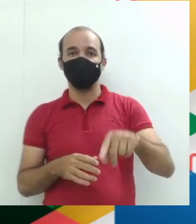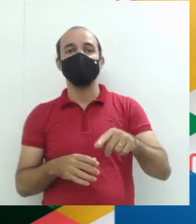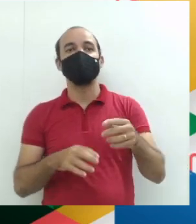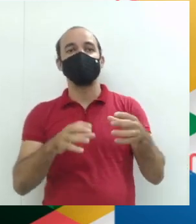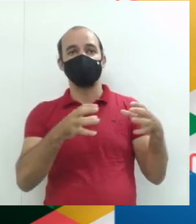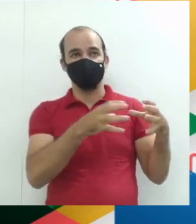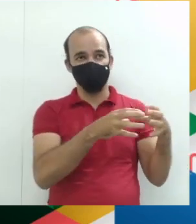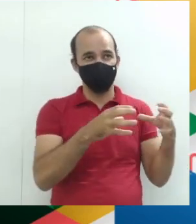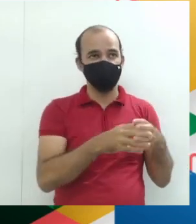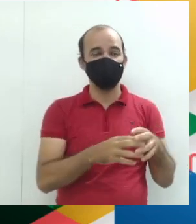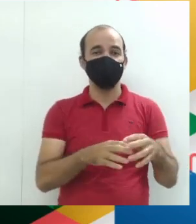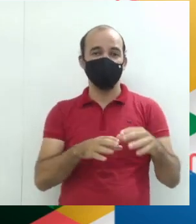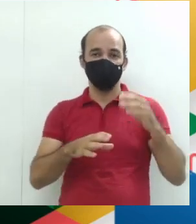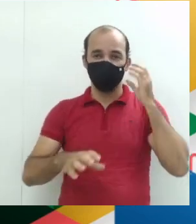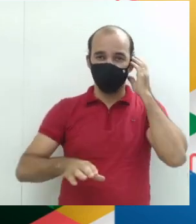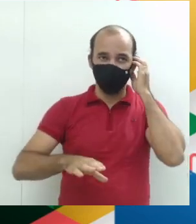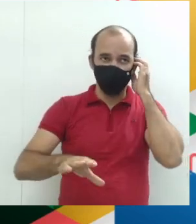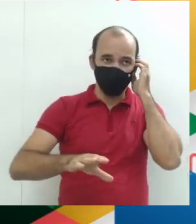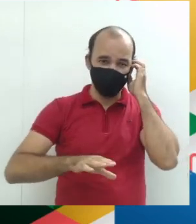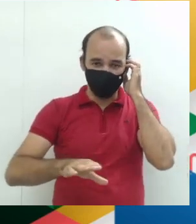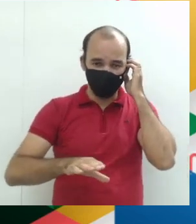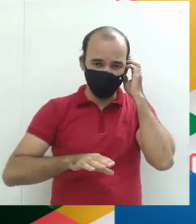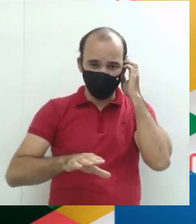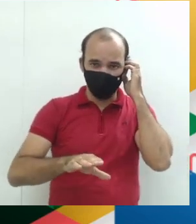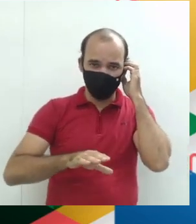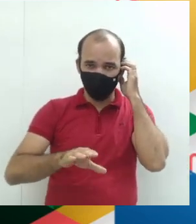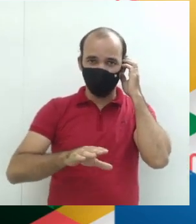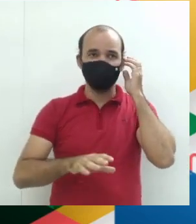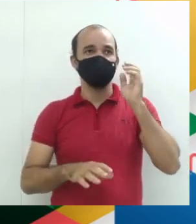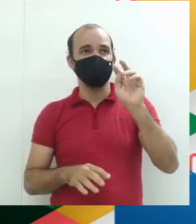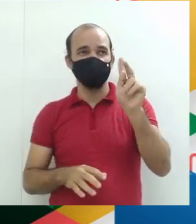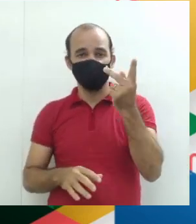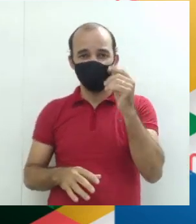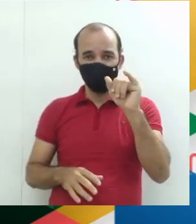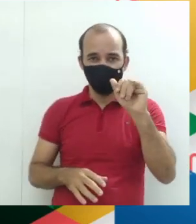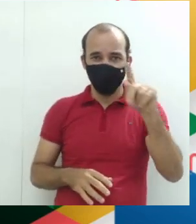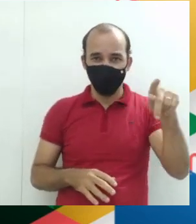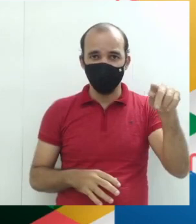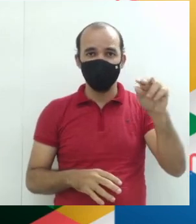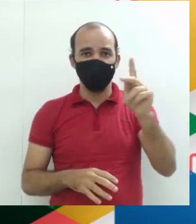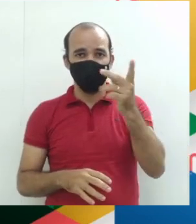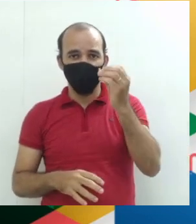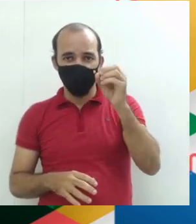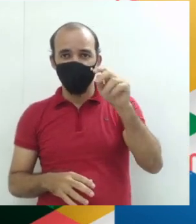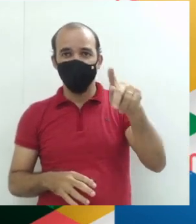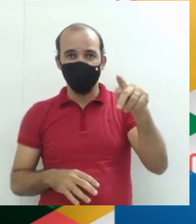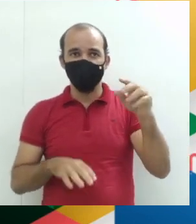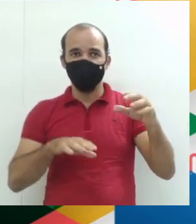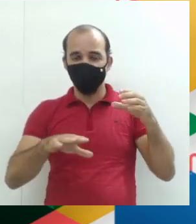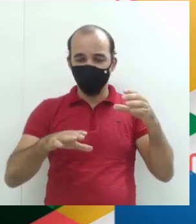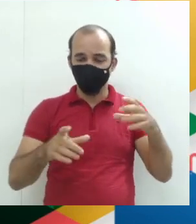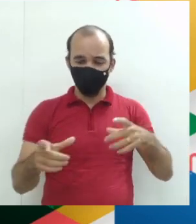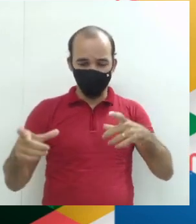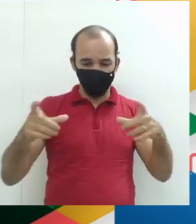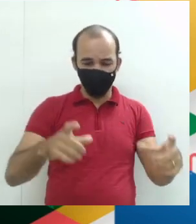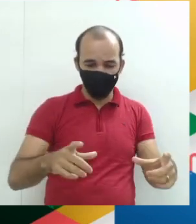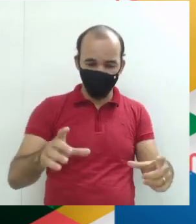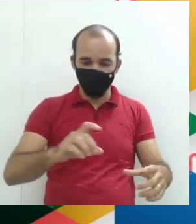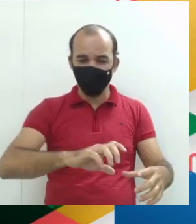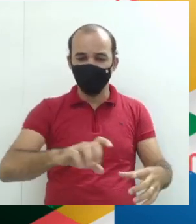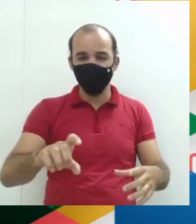Do lado esquerdo, um DJ, um disc jockey, colocando lá o som, colocando os LPs